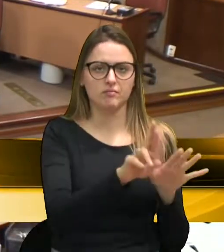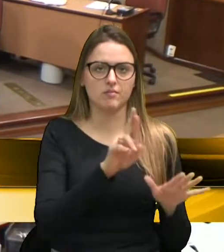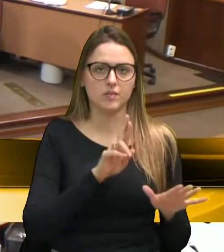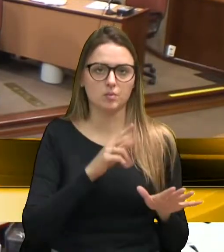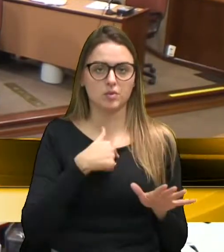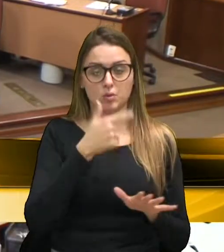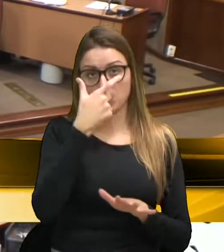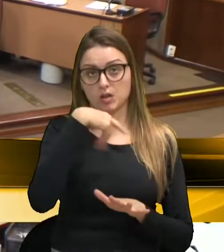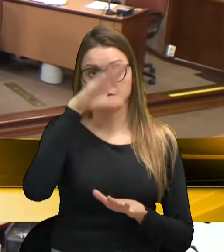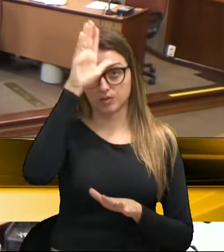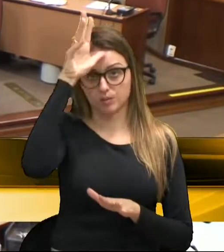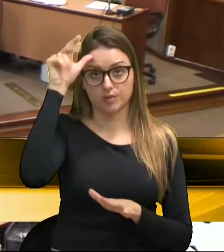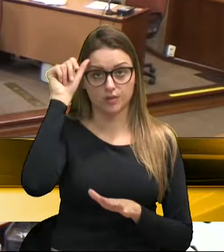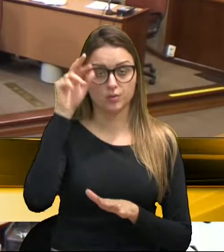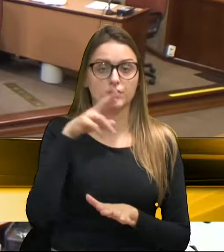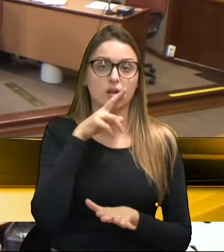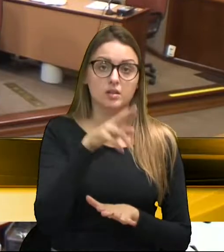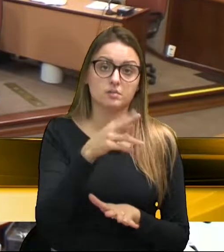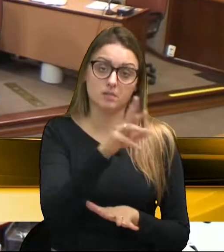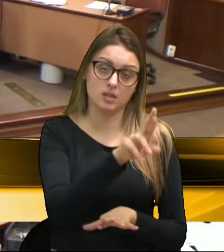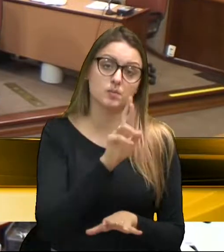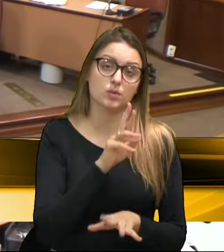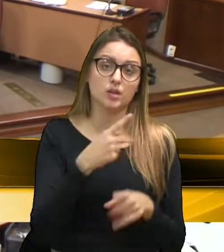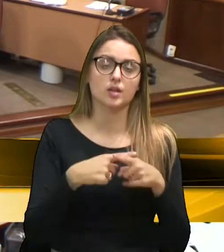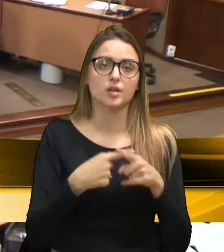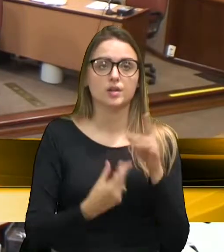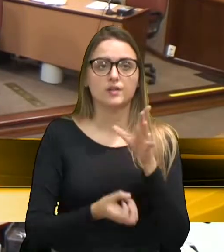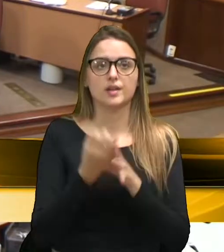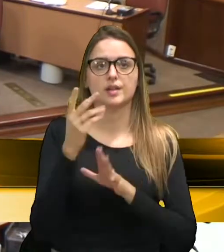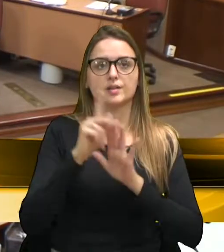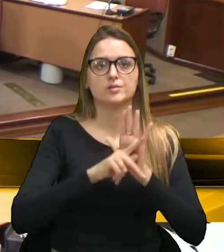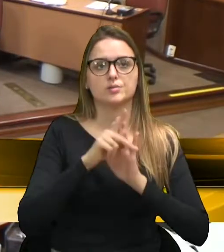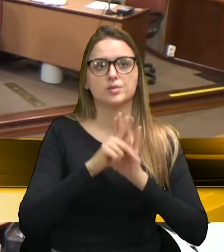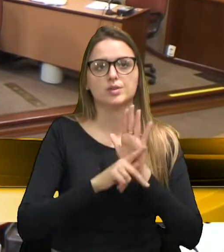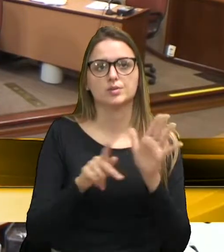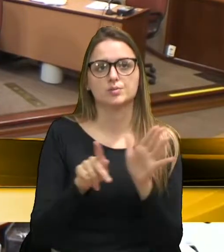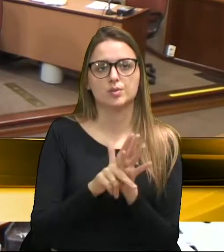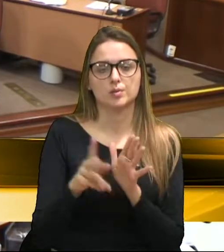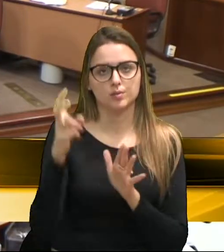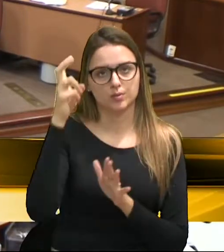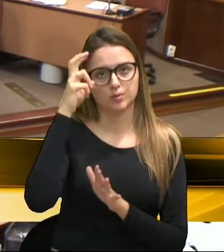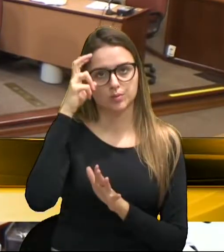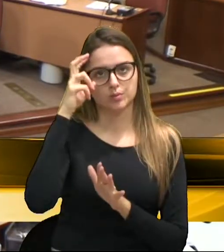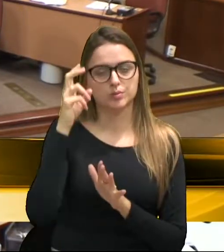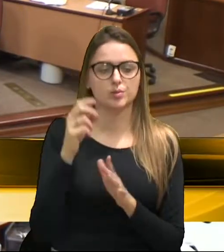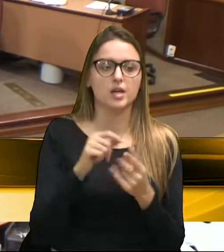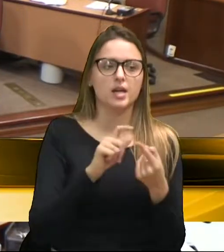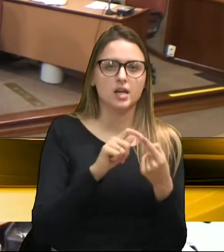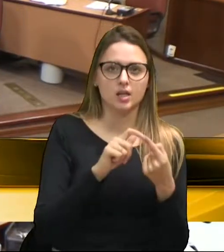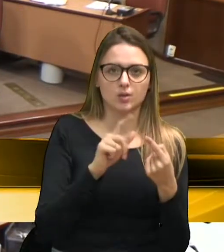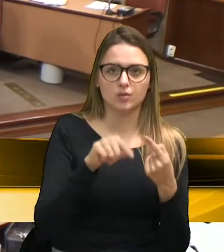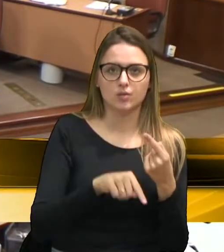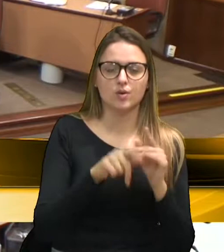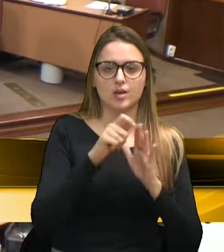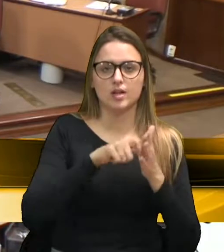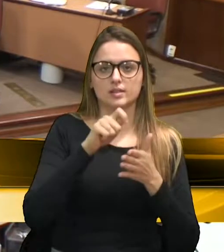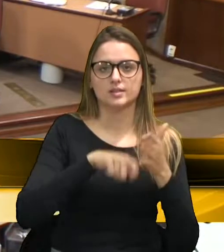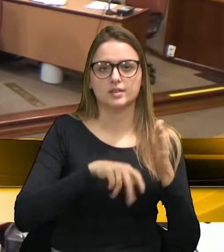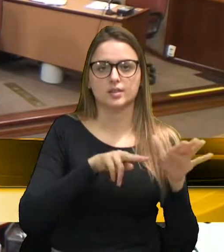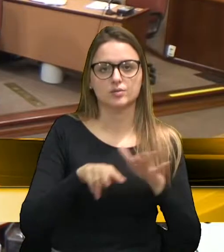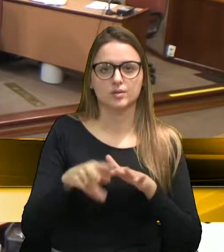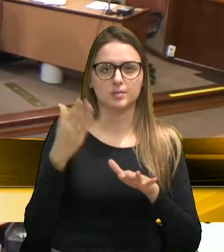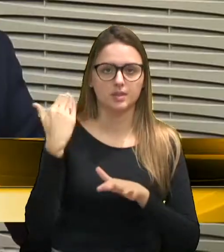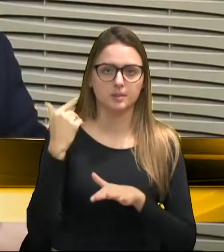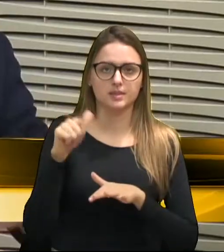pelo município, até porque a gente vem desenvolvendo alguns projetos na área da cultura, e um deles foi protocolado na semana passada, que ele envolve até a